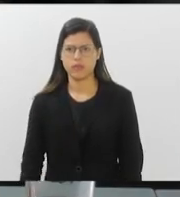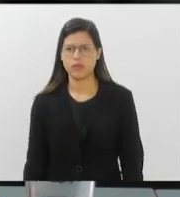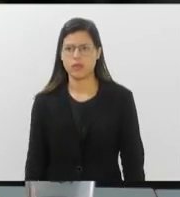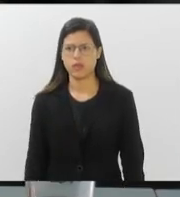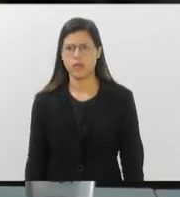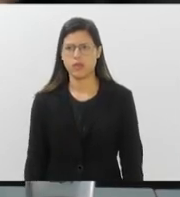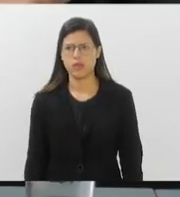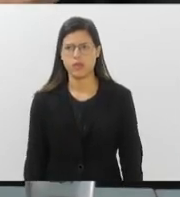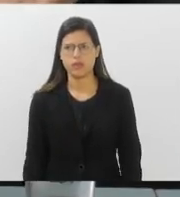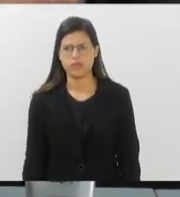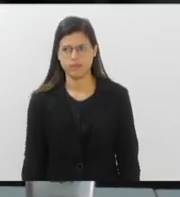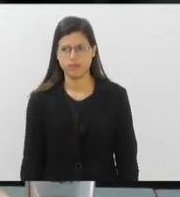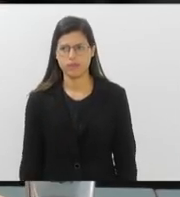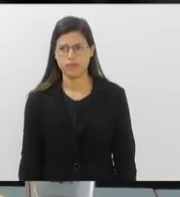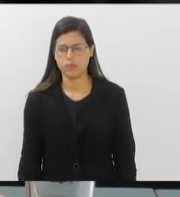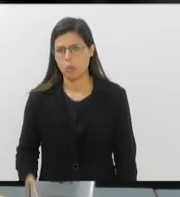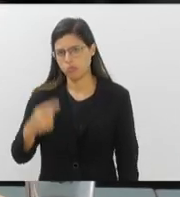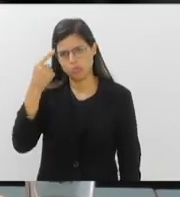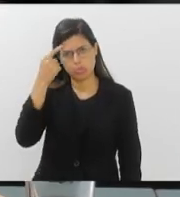salvo